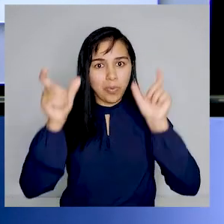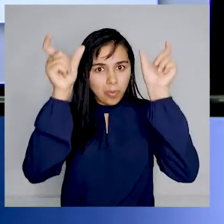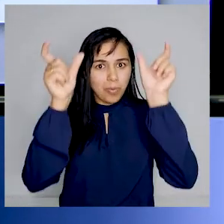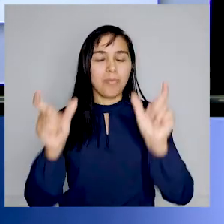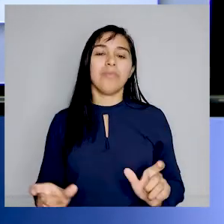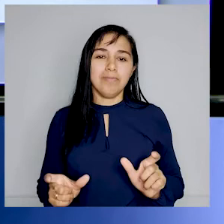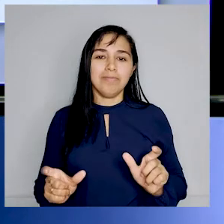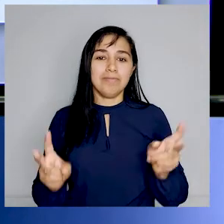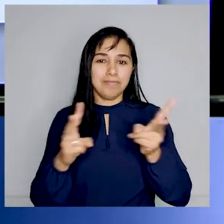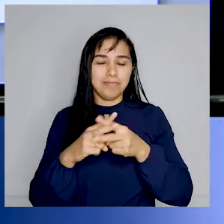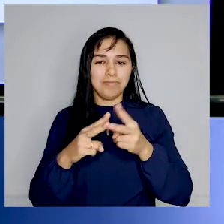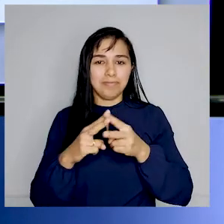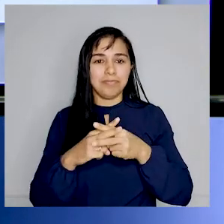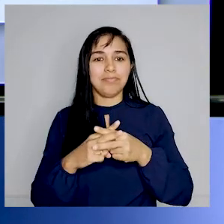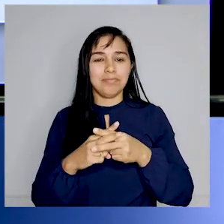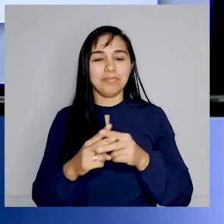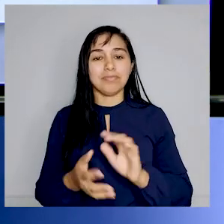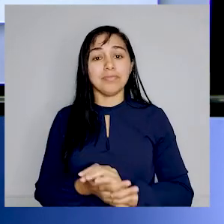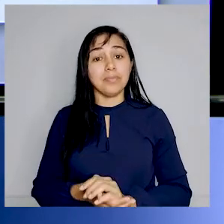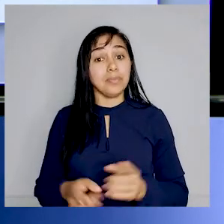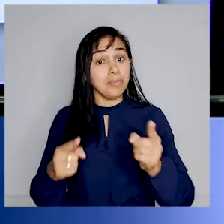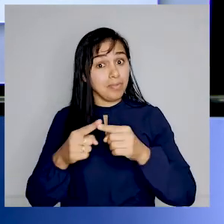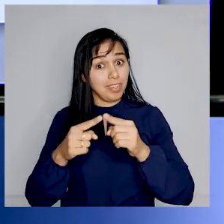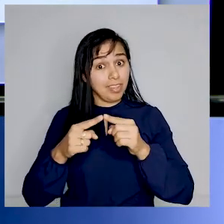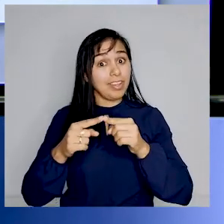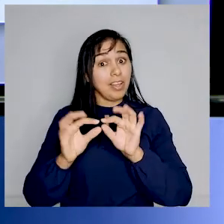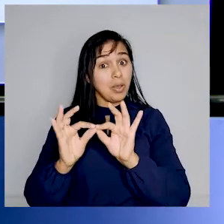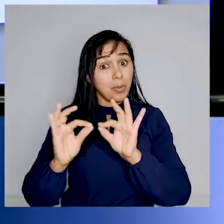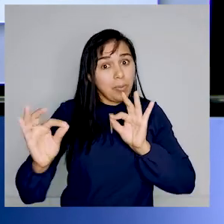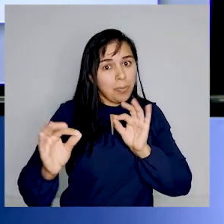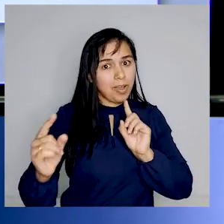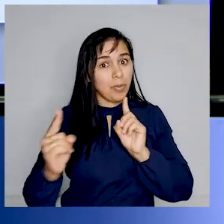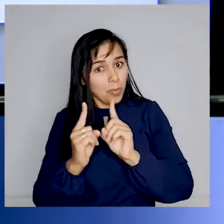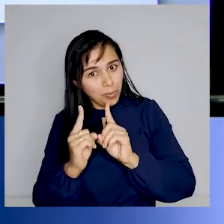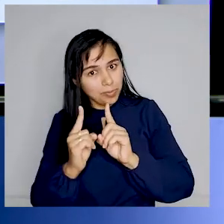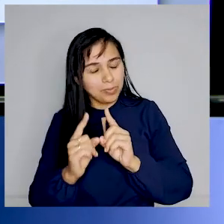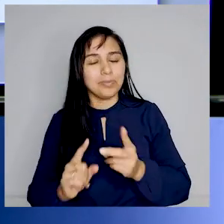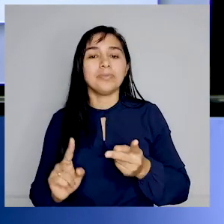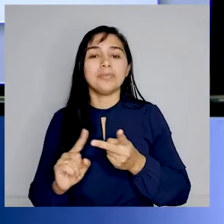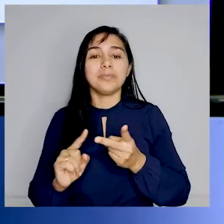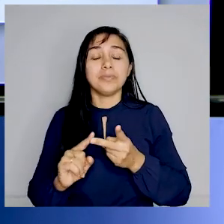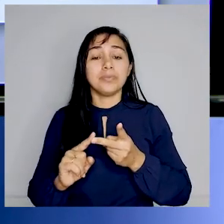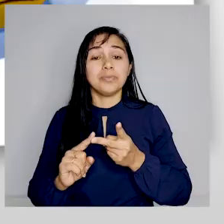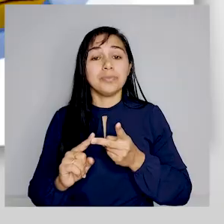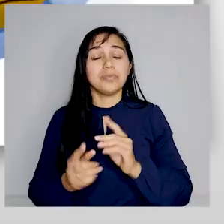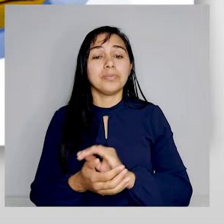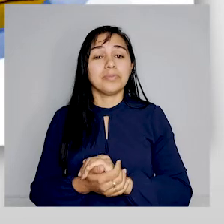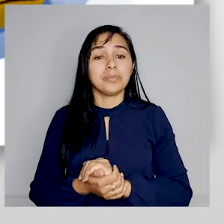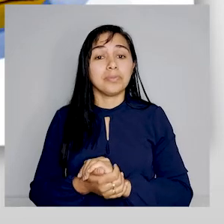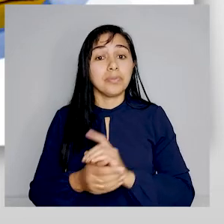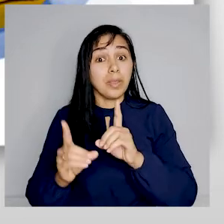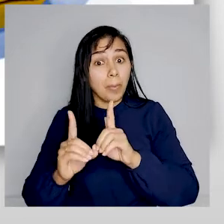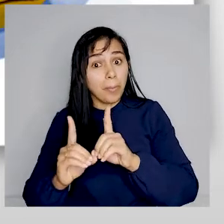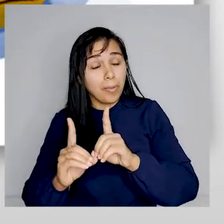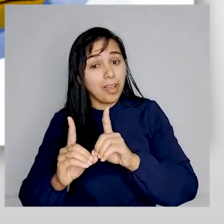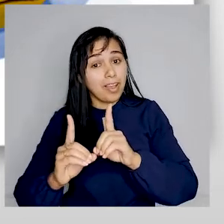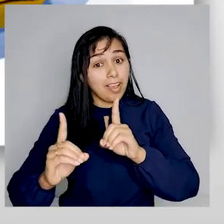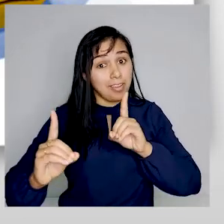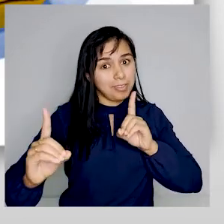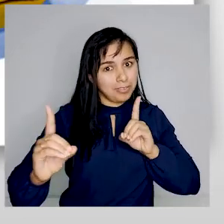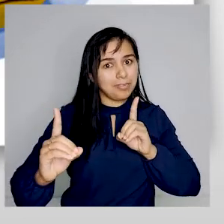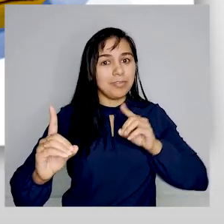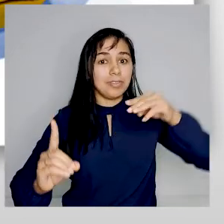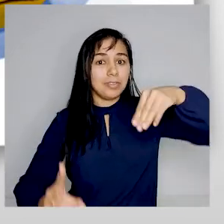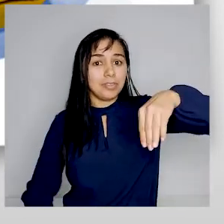lutas podem ser classificadas segundo as lutas de curta distância. Nós podemos observar também que elas também podem ser